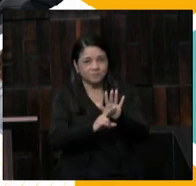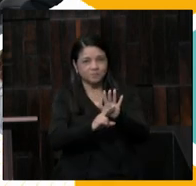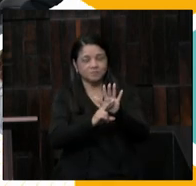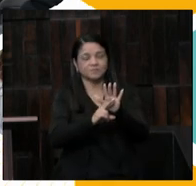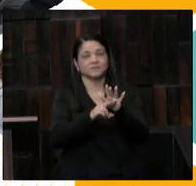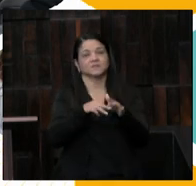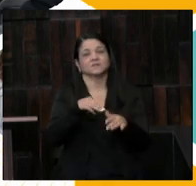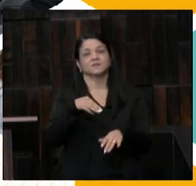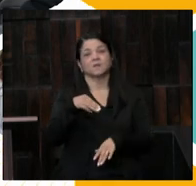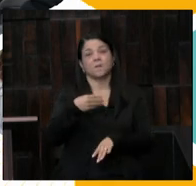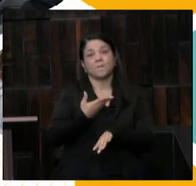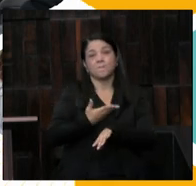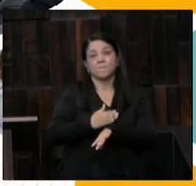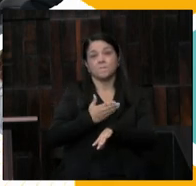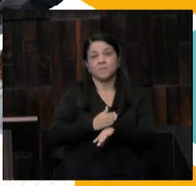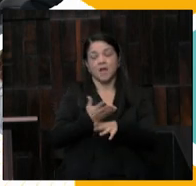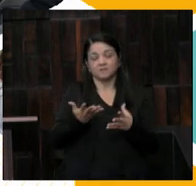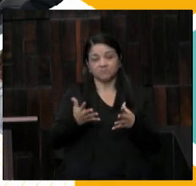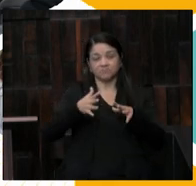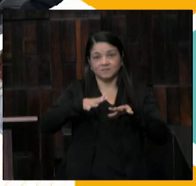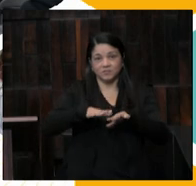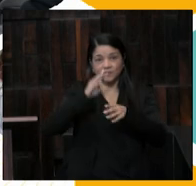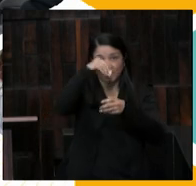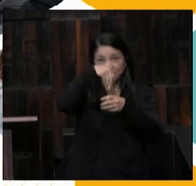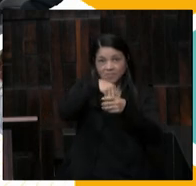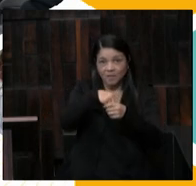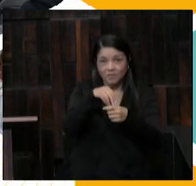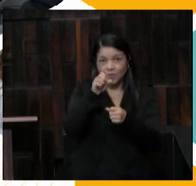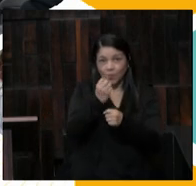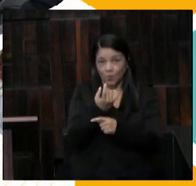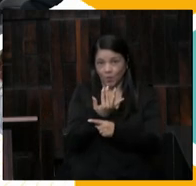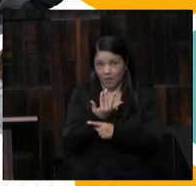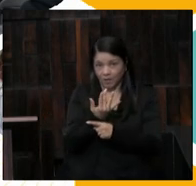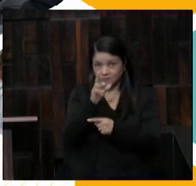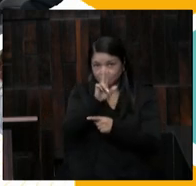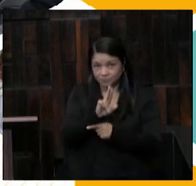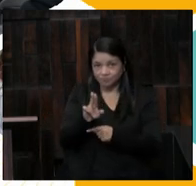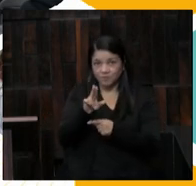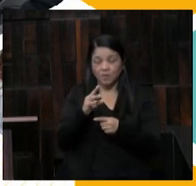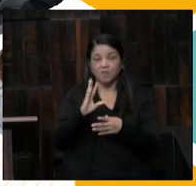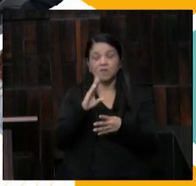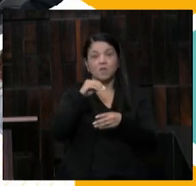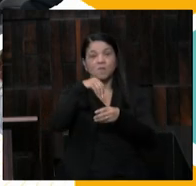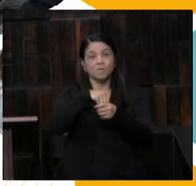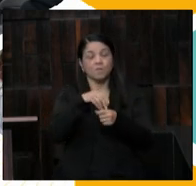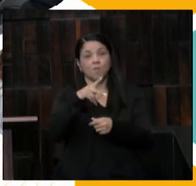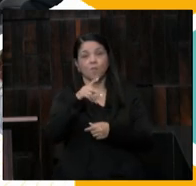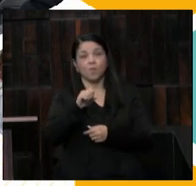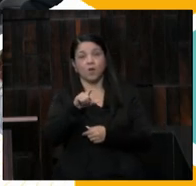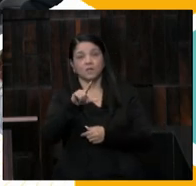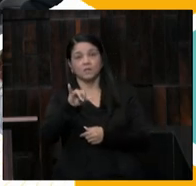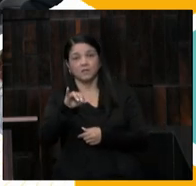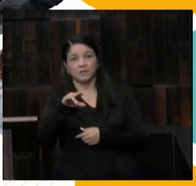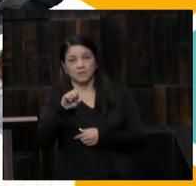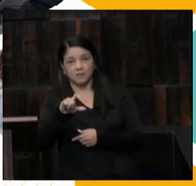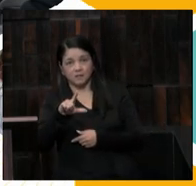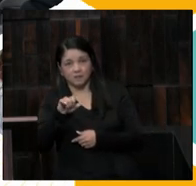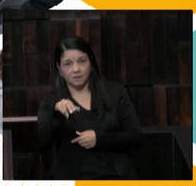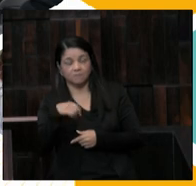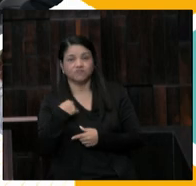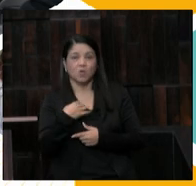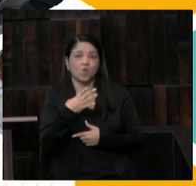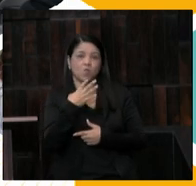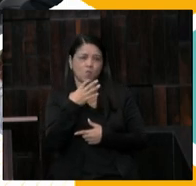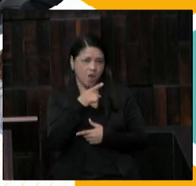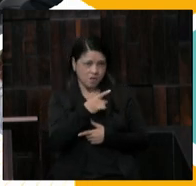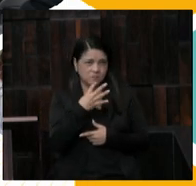Mecânicas e Práticas Integrativas dentro da UERJ. Ele faz parte da Policlínica Universitária Piquet Carneiro, então eu trouxe um pouquinho que eu não sei se todos